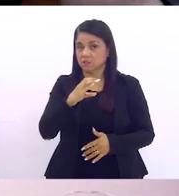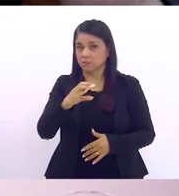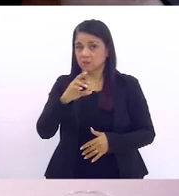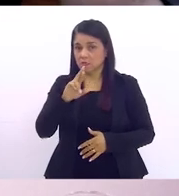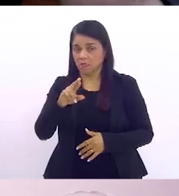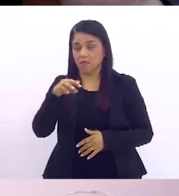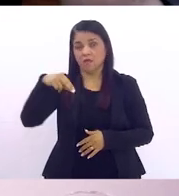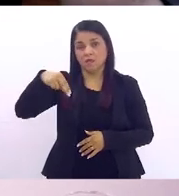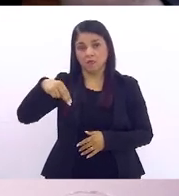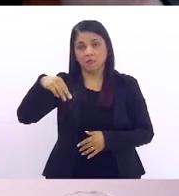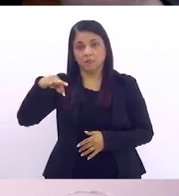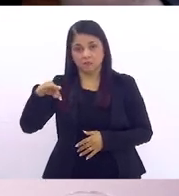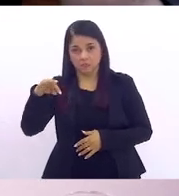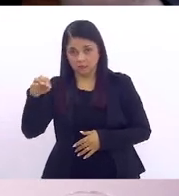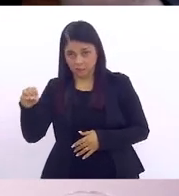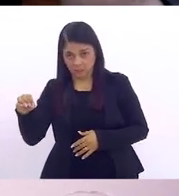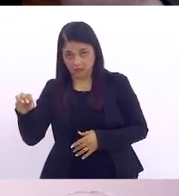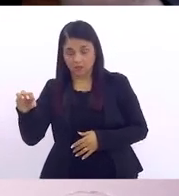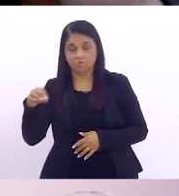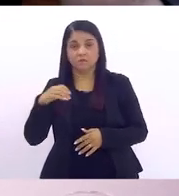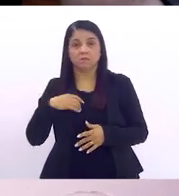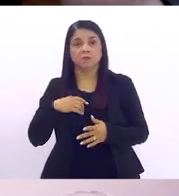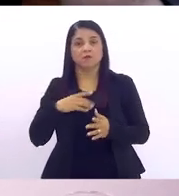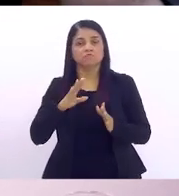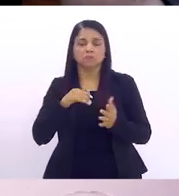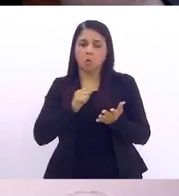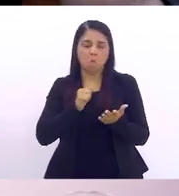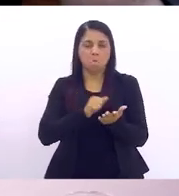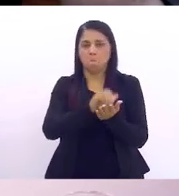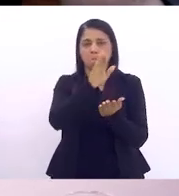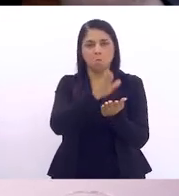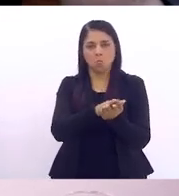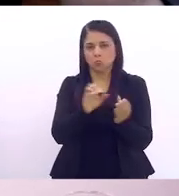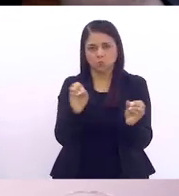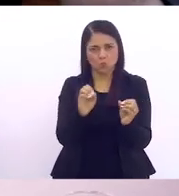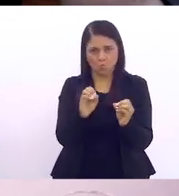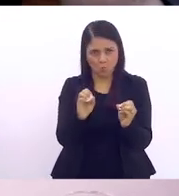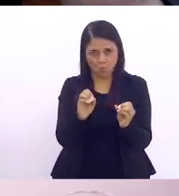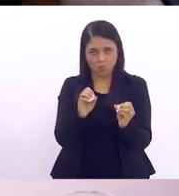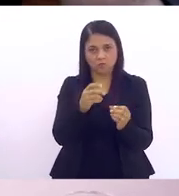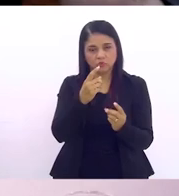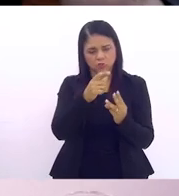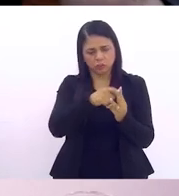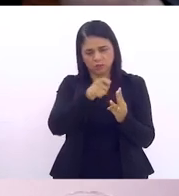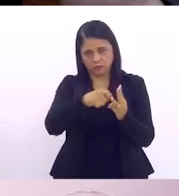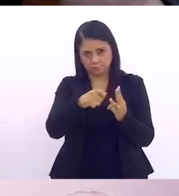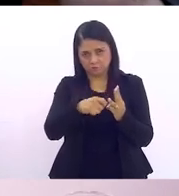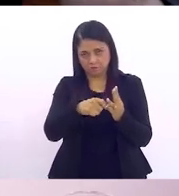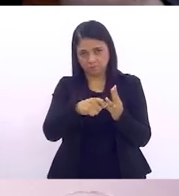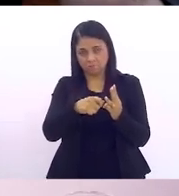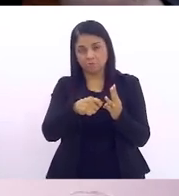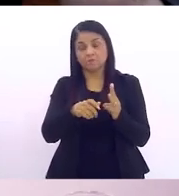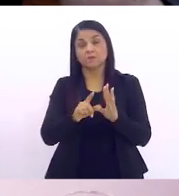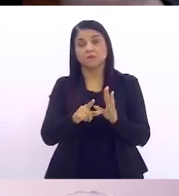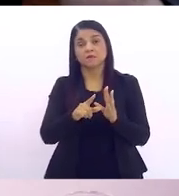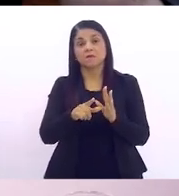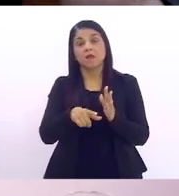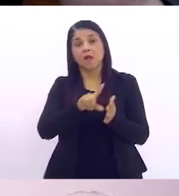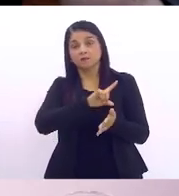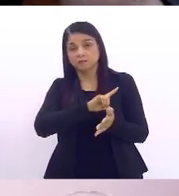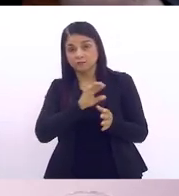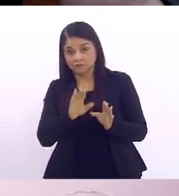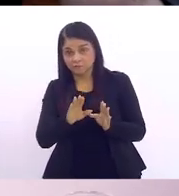ntt eh deixou de cobrar a multa nos primeiros três meses Salvo engano e eu tenho eu tenho feito a